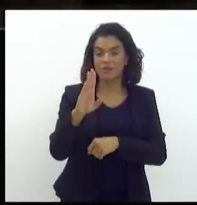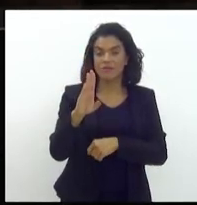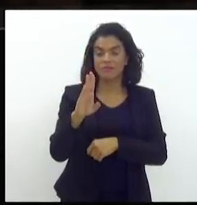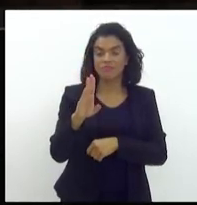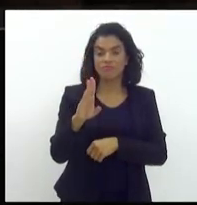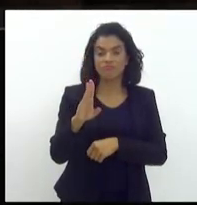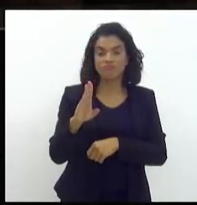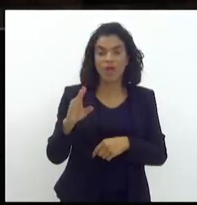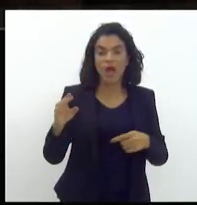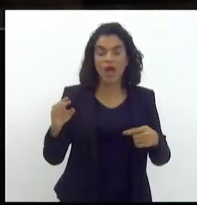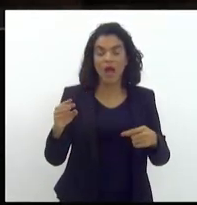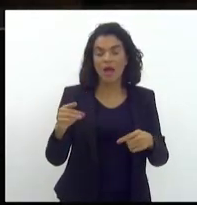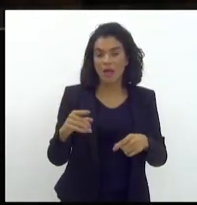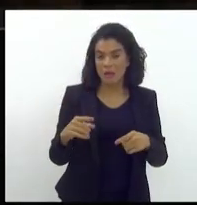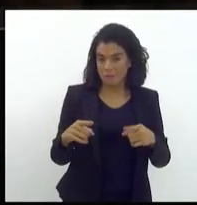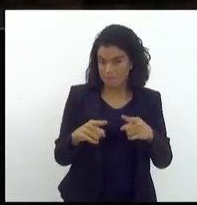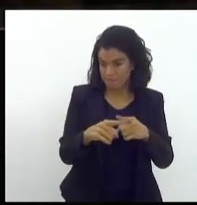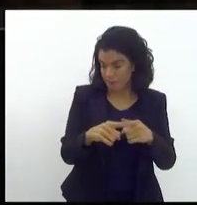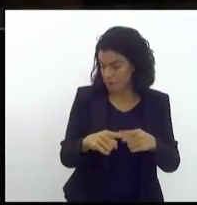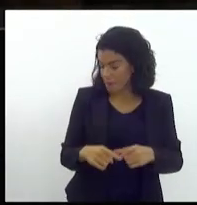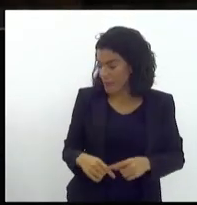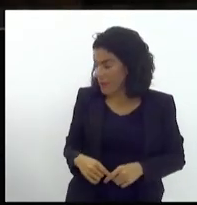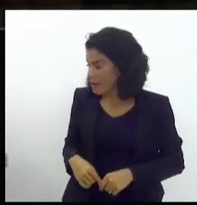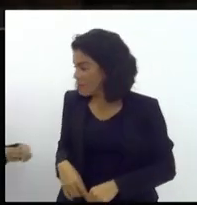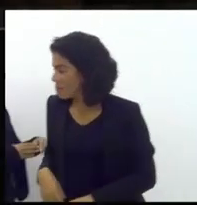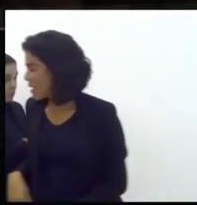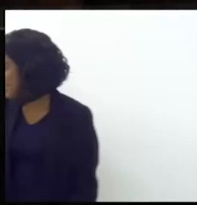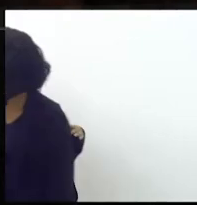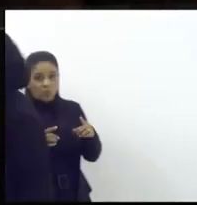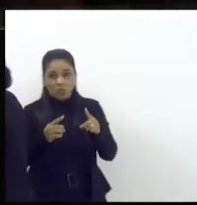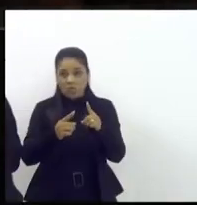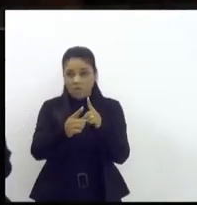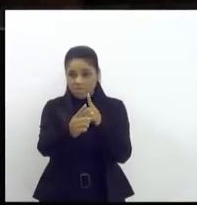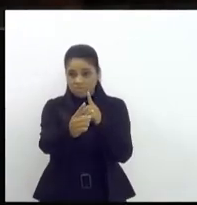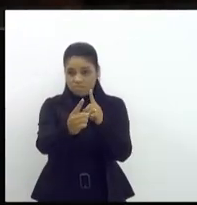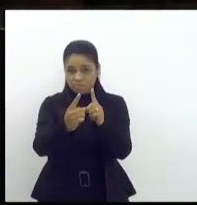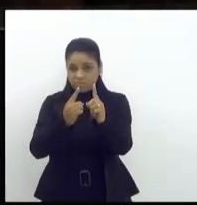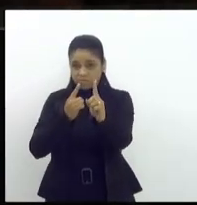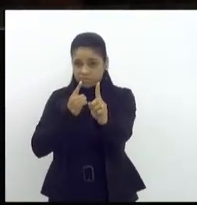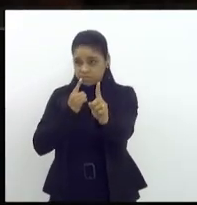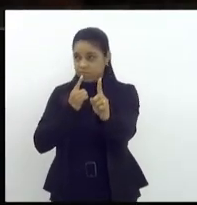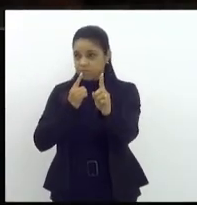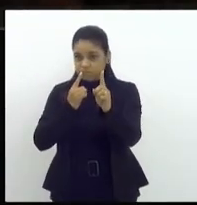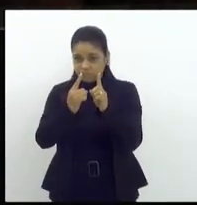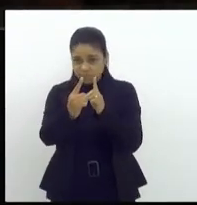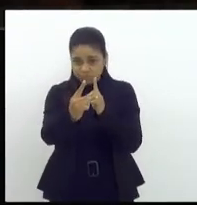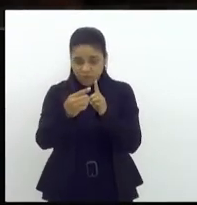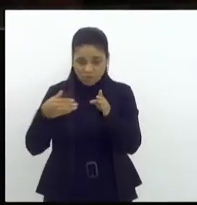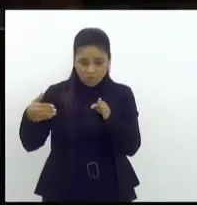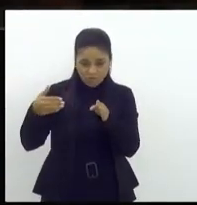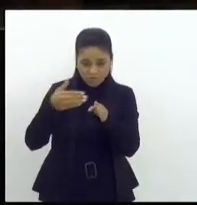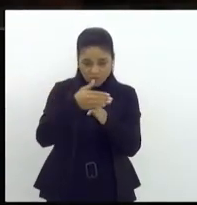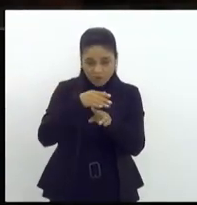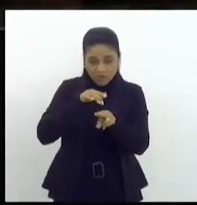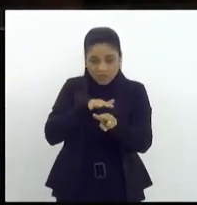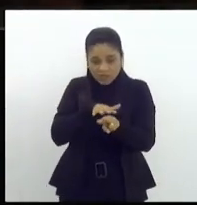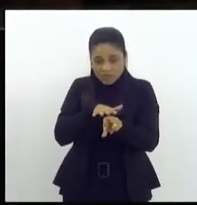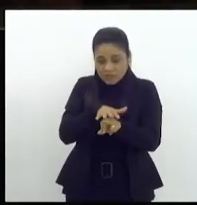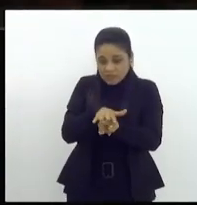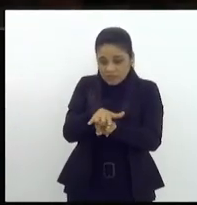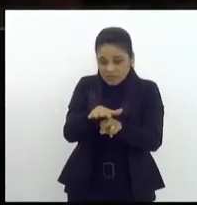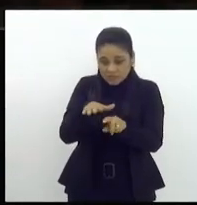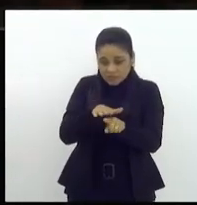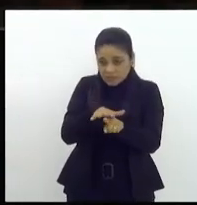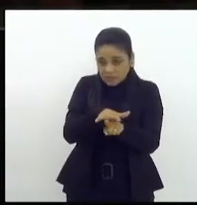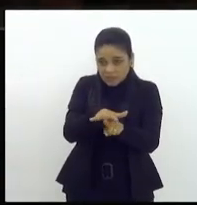transversalmente cortar o estado interligar lá na região de Três Rios com Minas Gerais